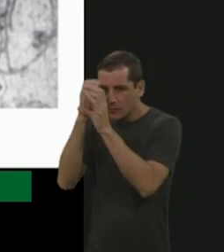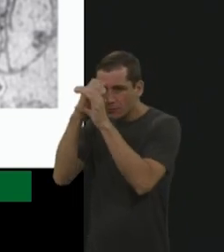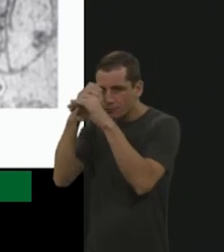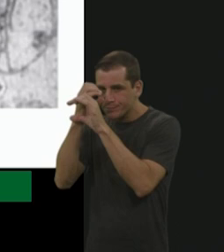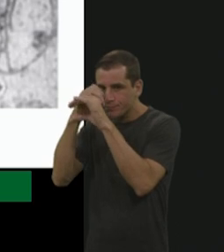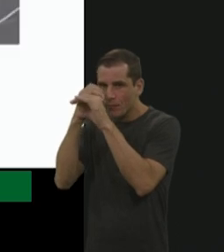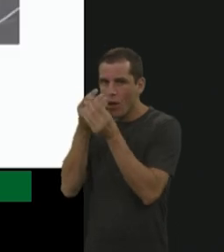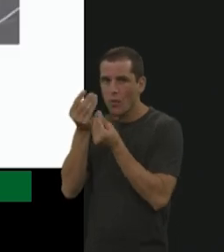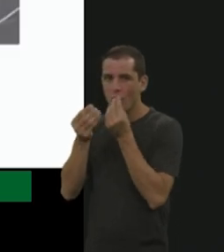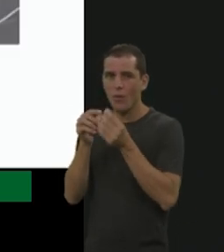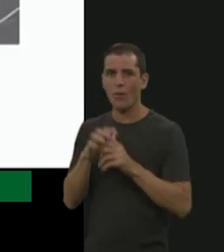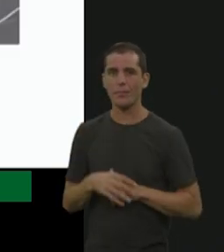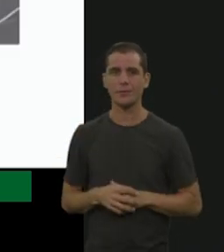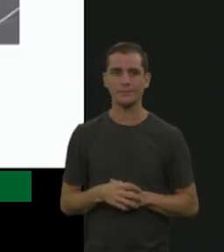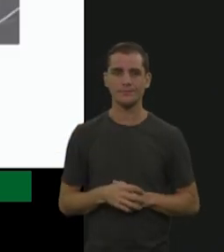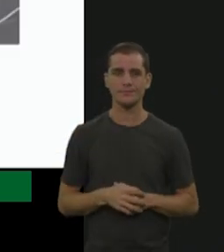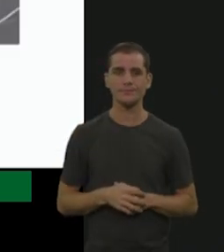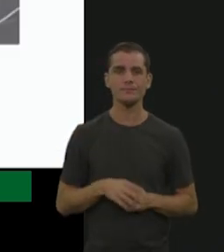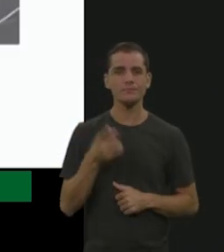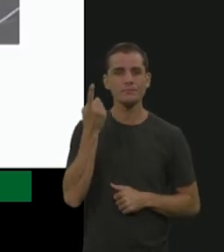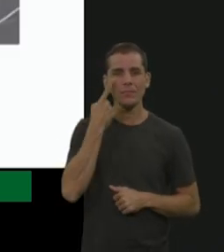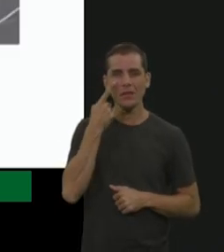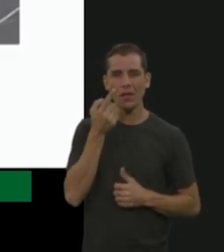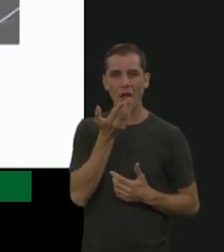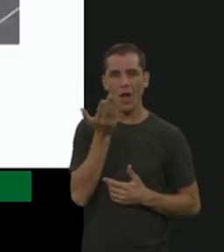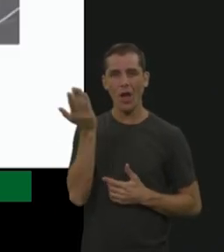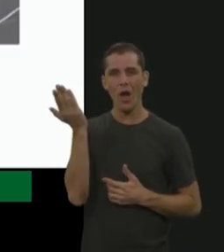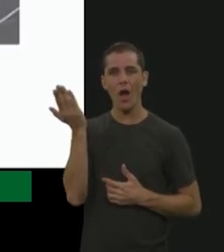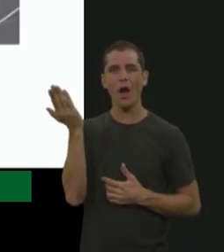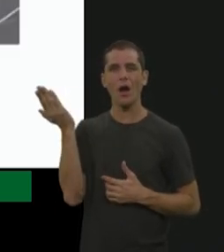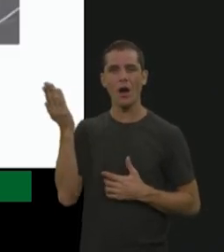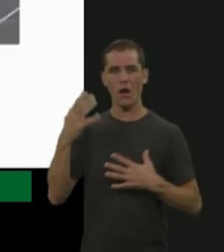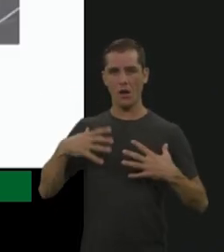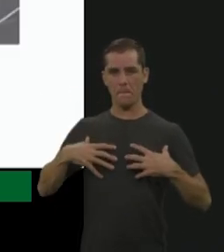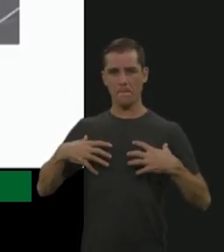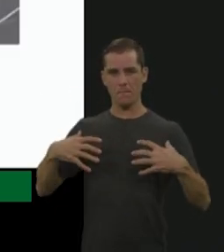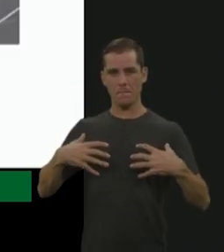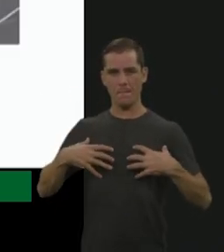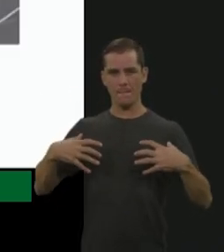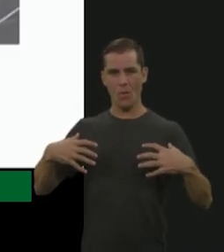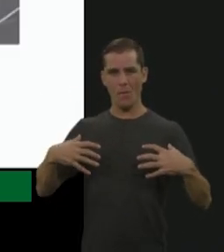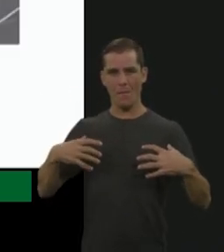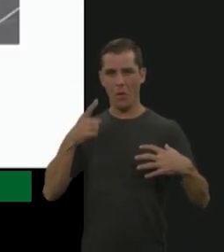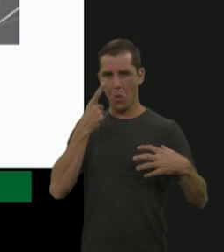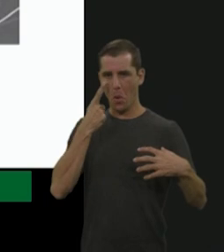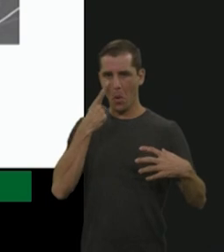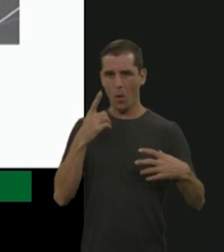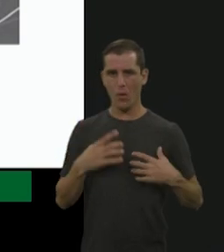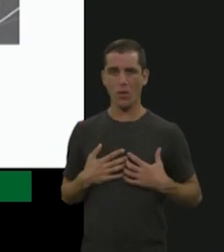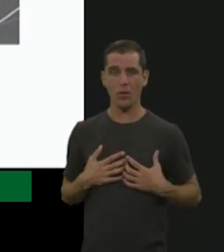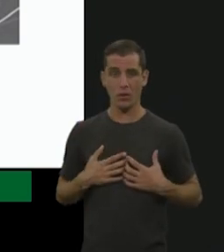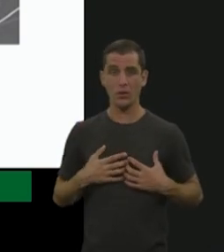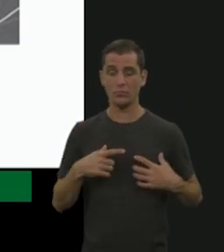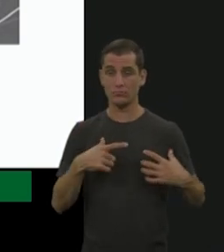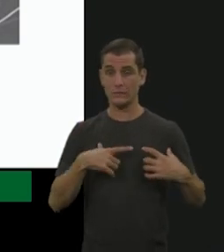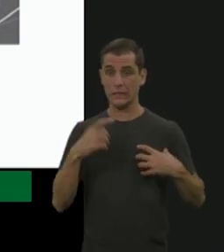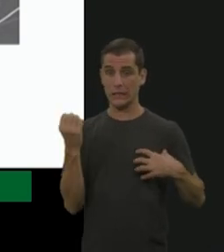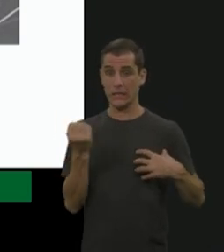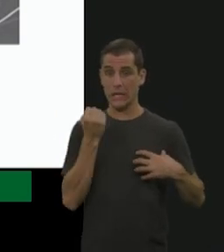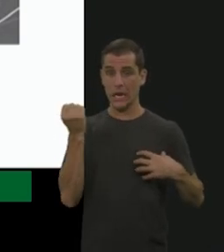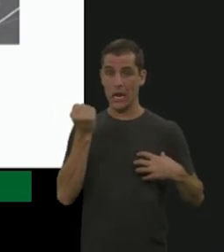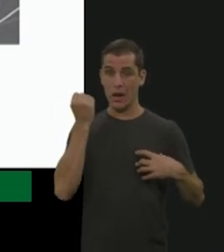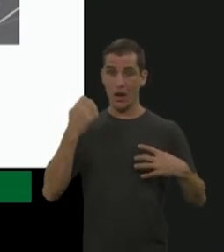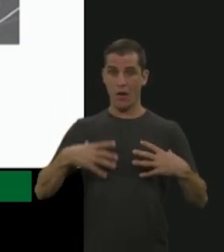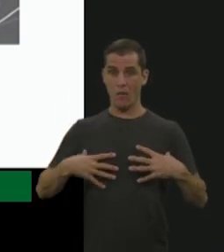ver. Pode passar. Aqui, acometimento pulmonar, vejam que pulmão horrível. Então, eu tenho uma broncopatia grave, os